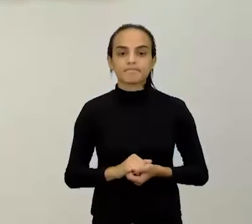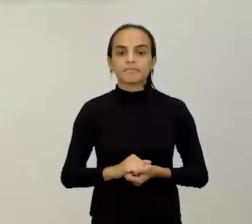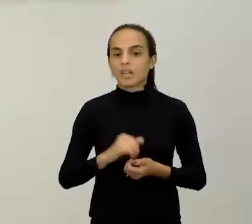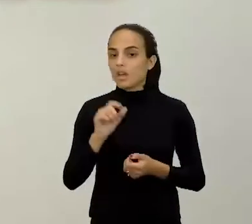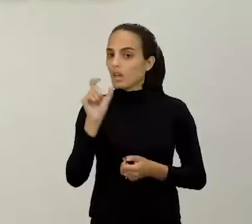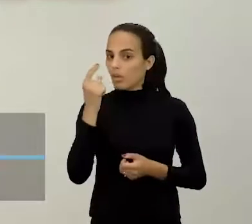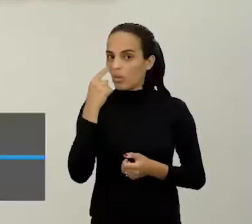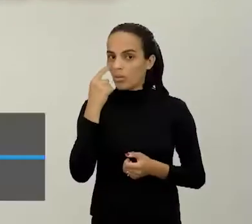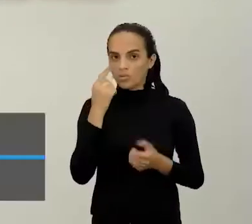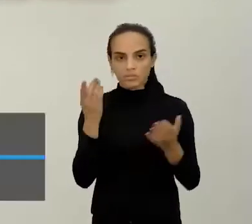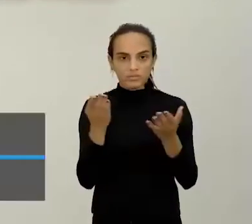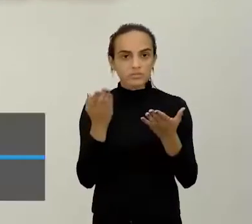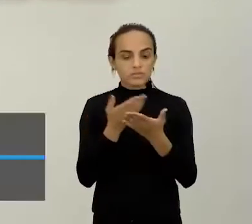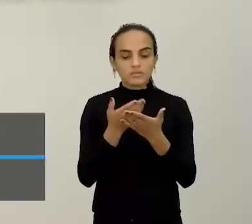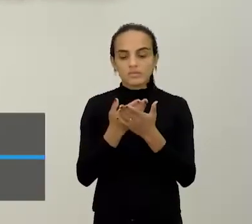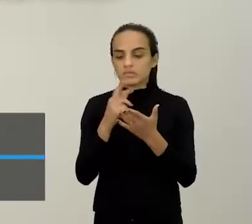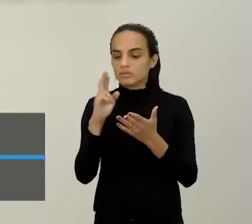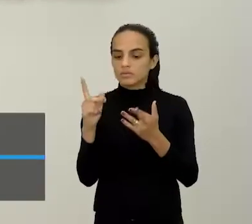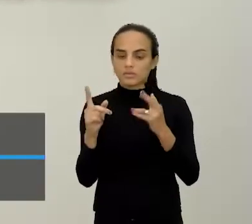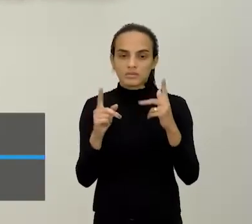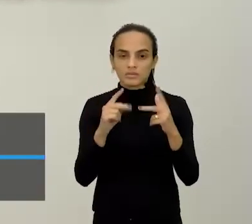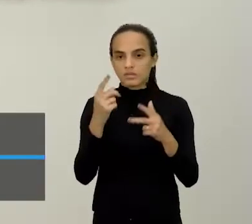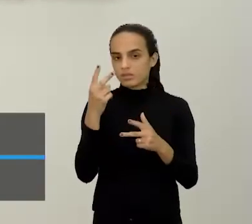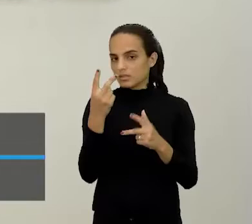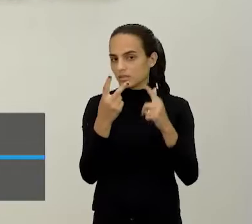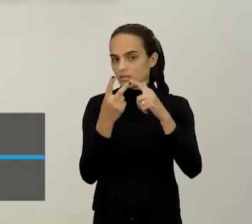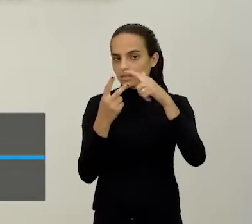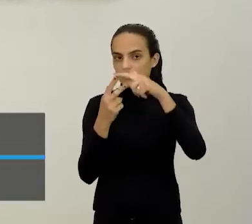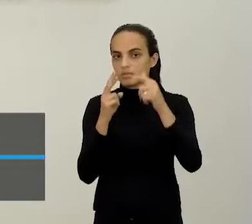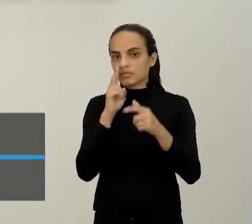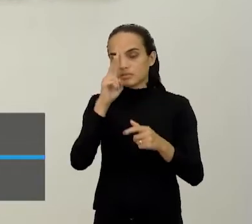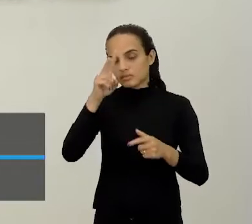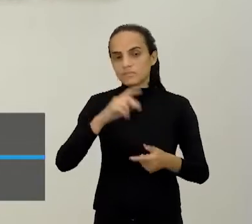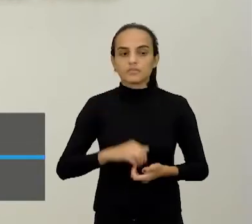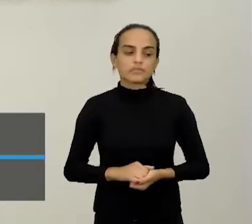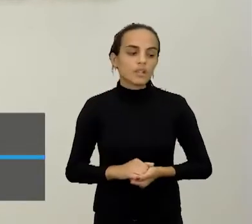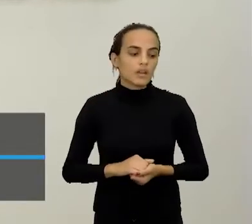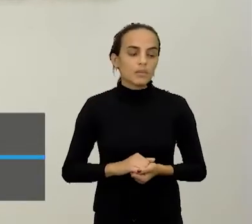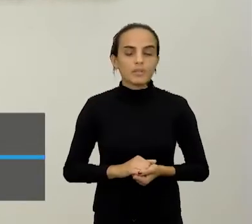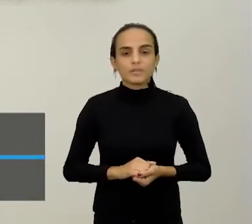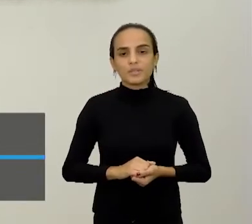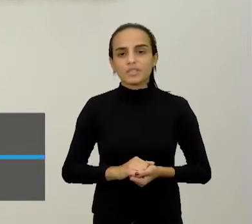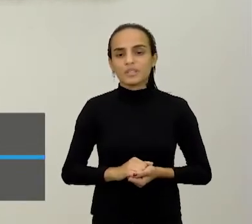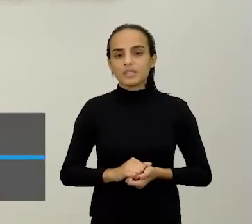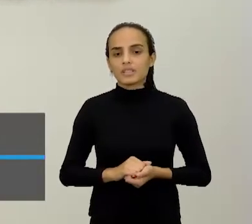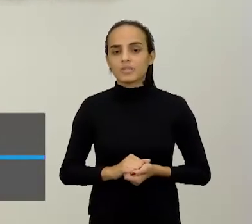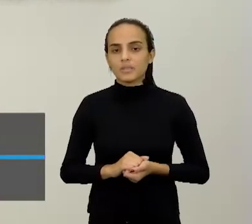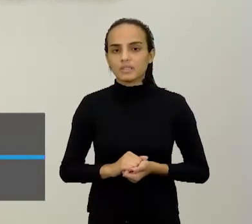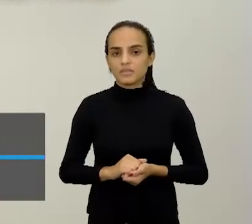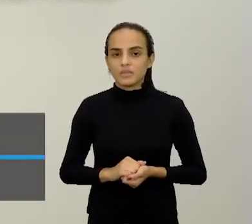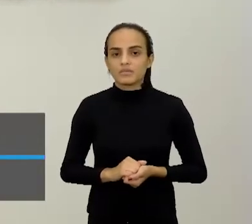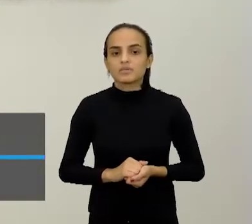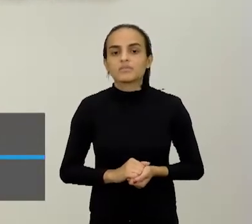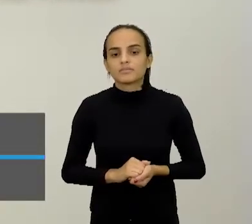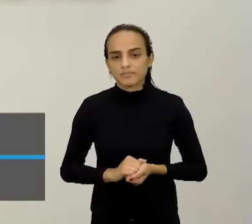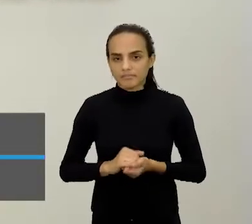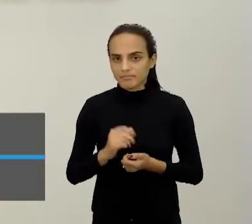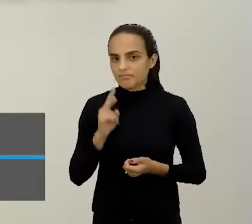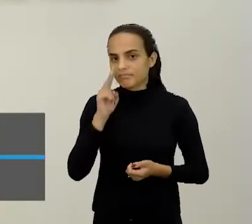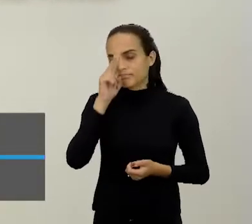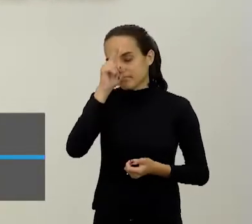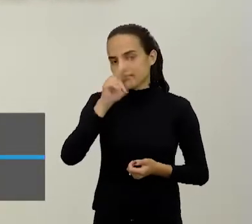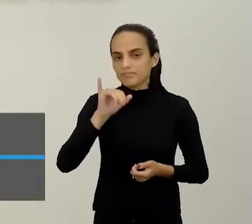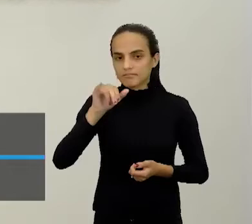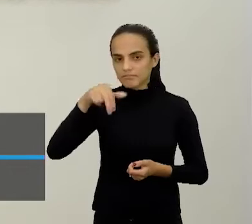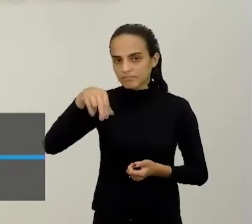entre essas 2 forças, né? E a gente vai ver a ligação de hidrogênio, que é uma força